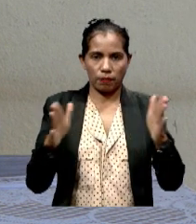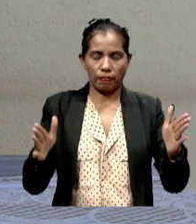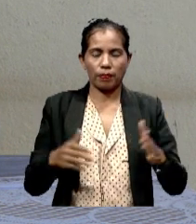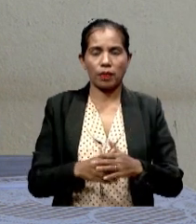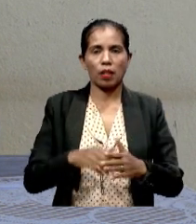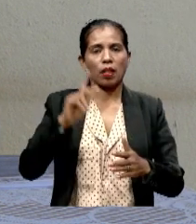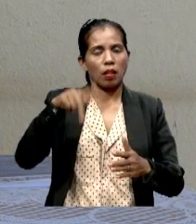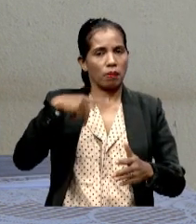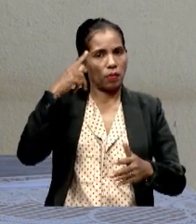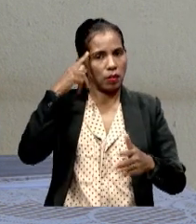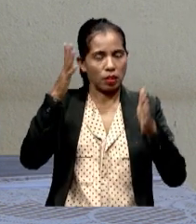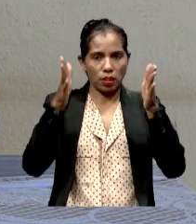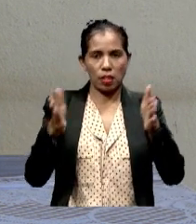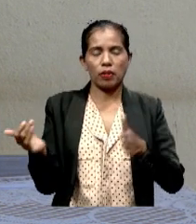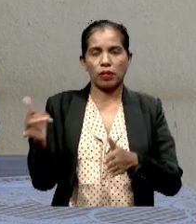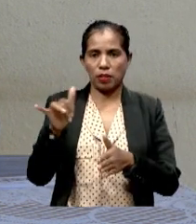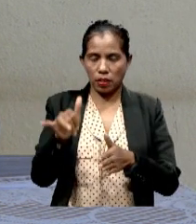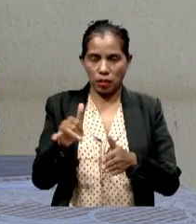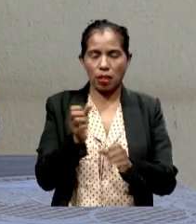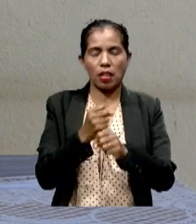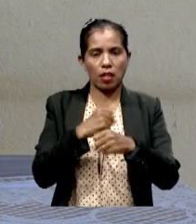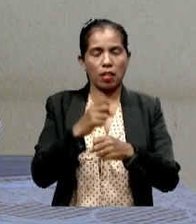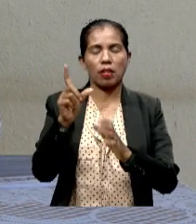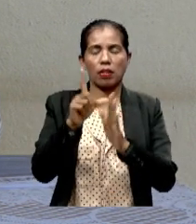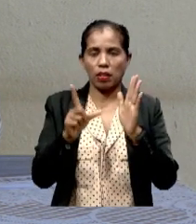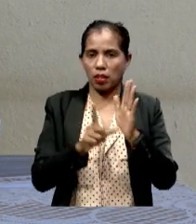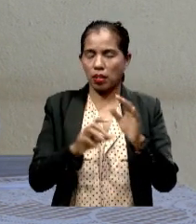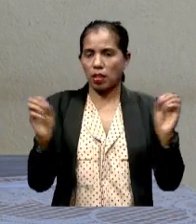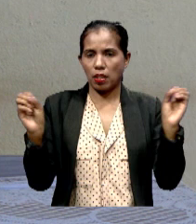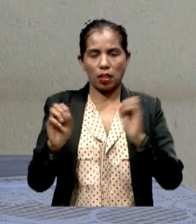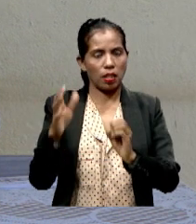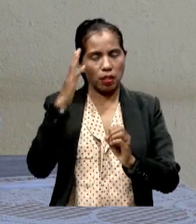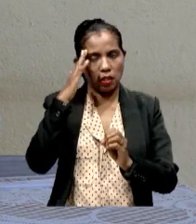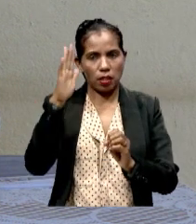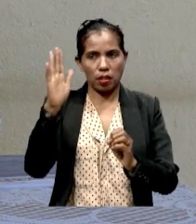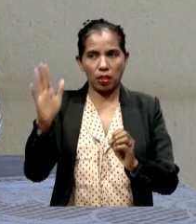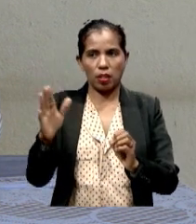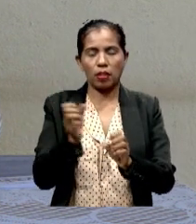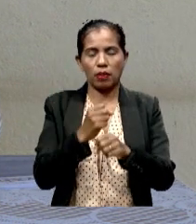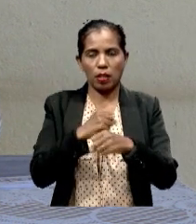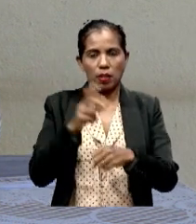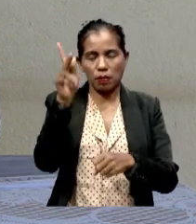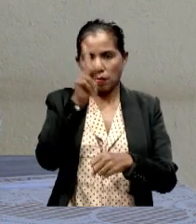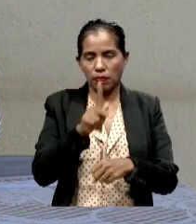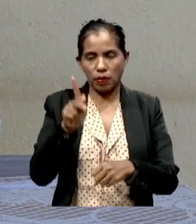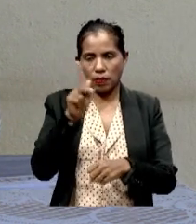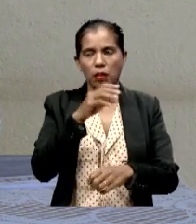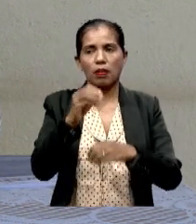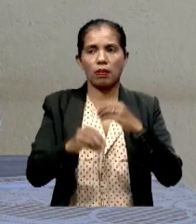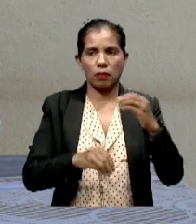Politiku nai sira halo lei nunca consideração atu halo pesquisa ruma